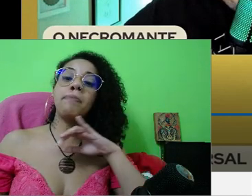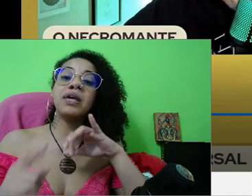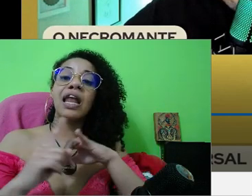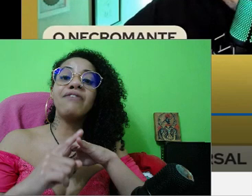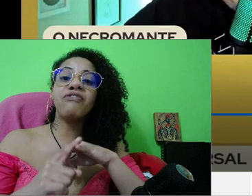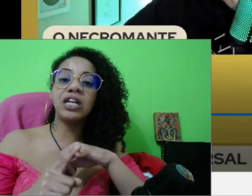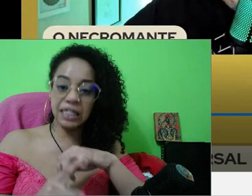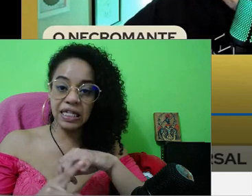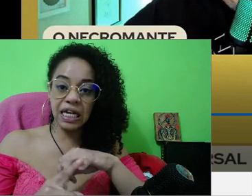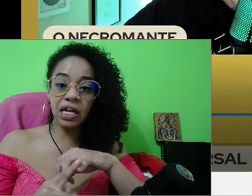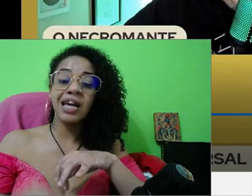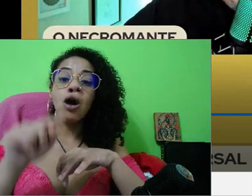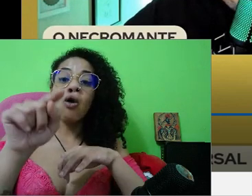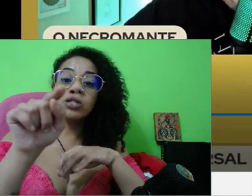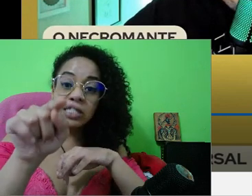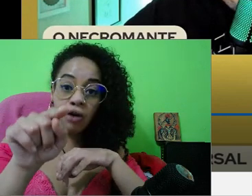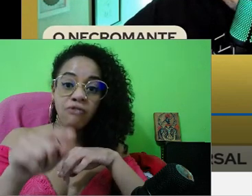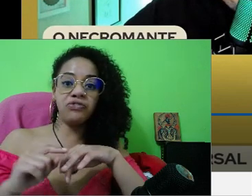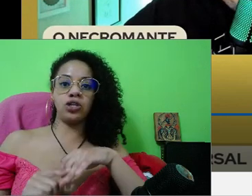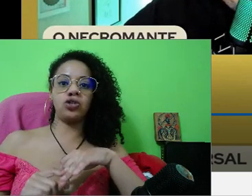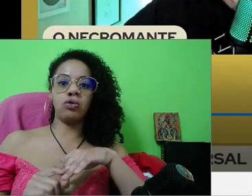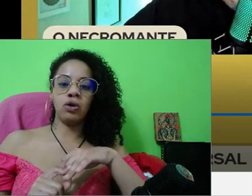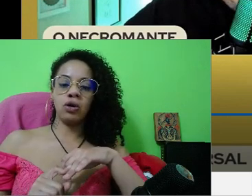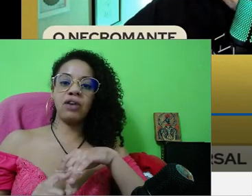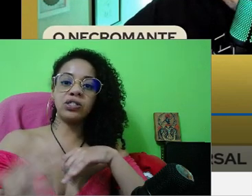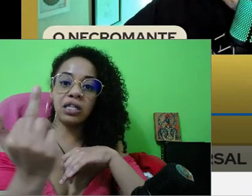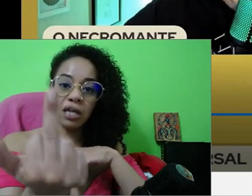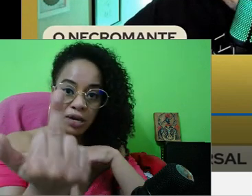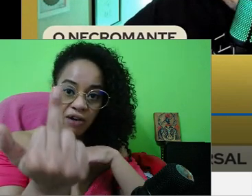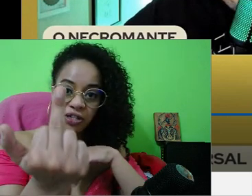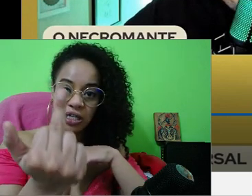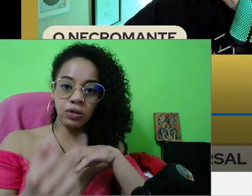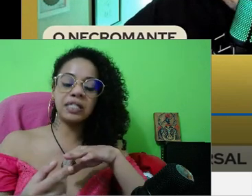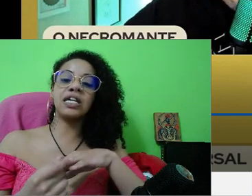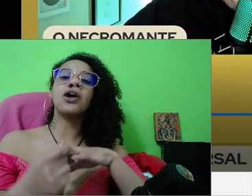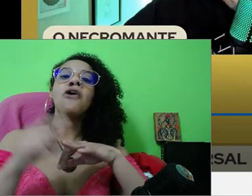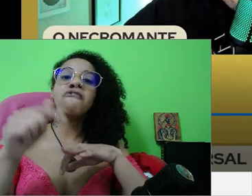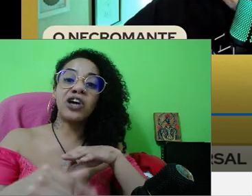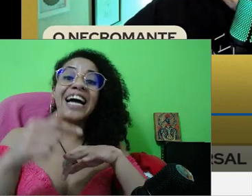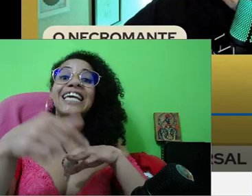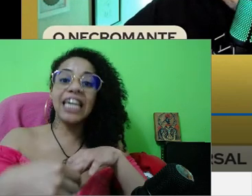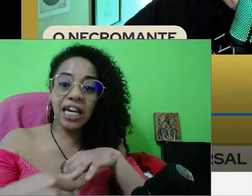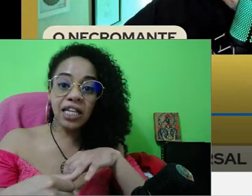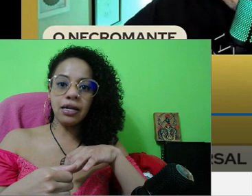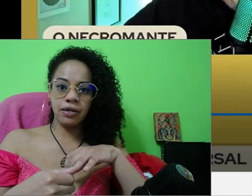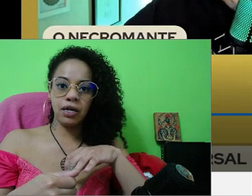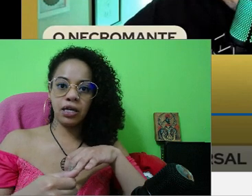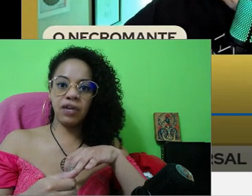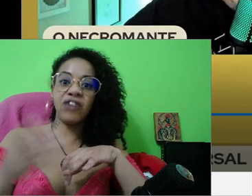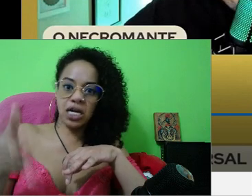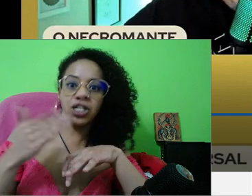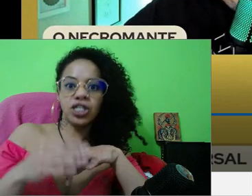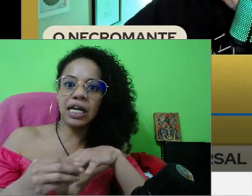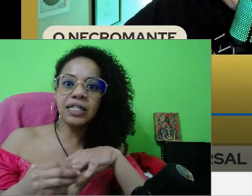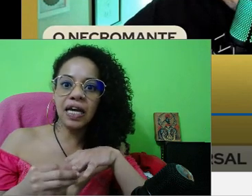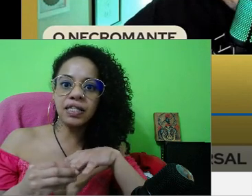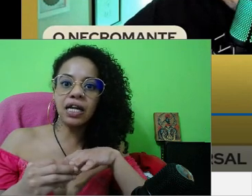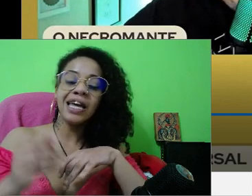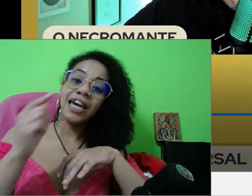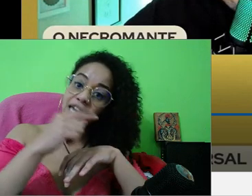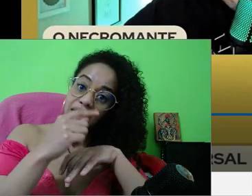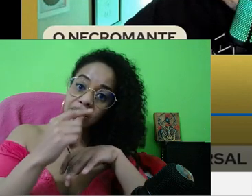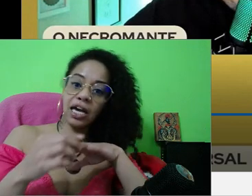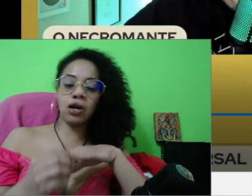então a minha Live foi na sexta o seu vídeo que você termina fazendo assim foi na quinta que vem antes